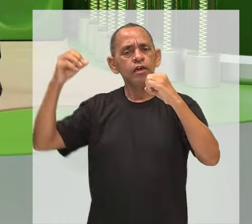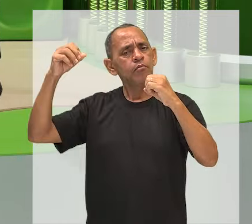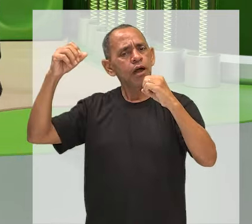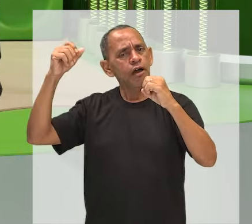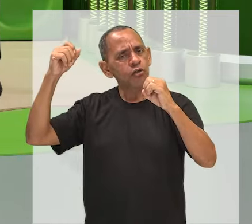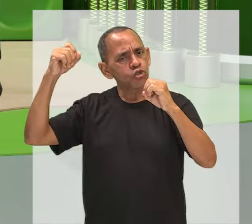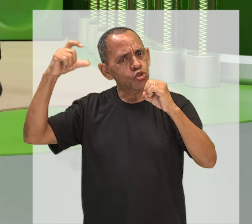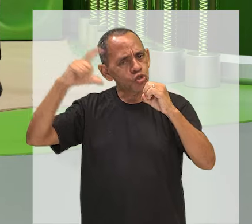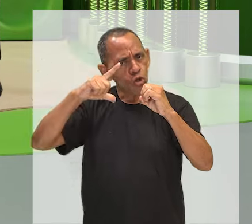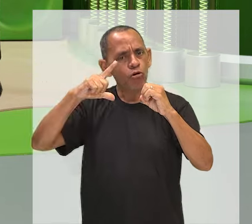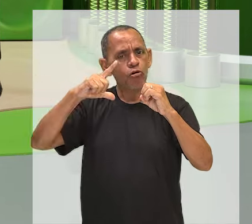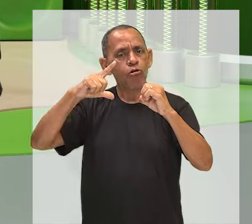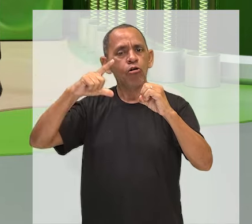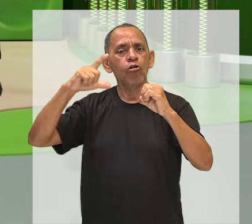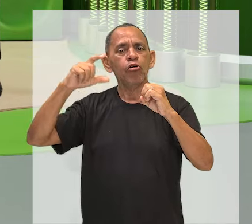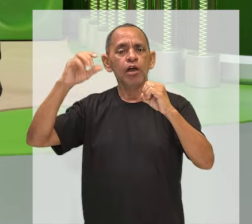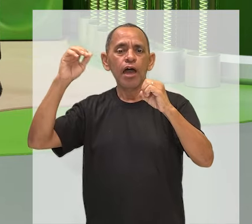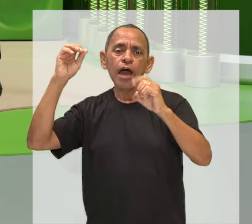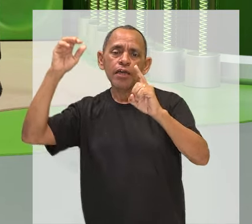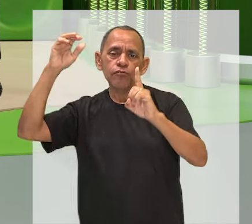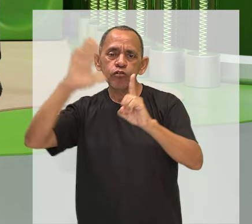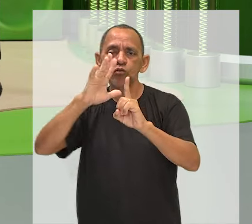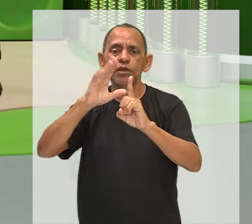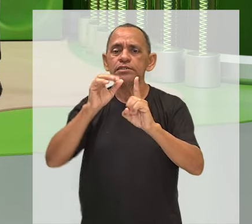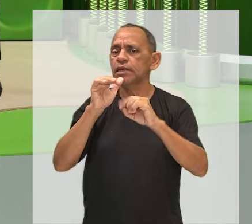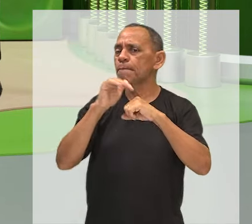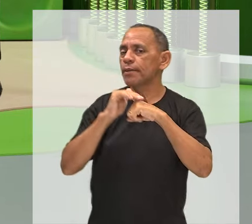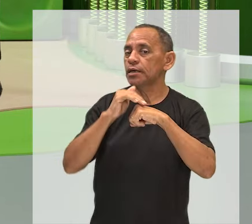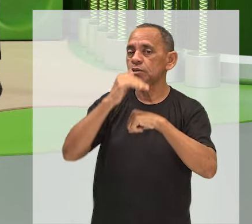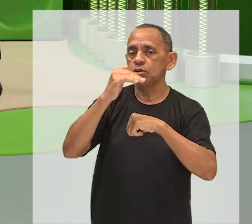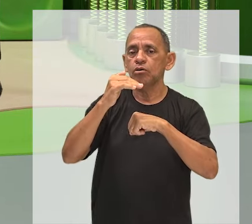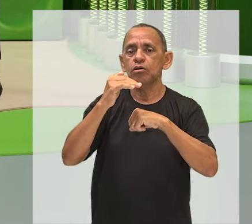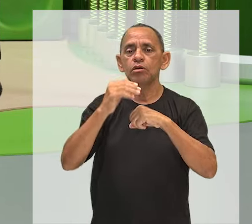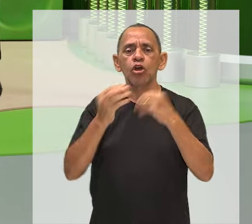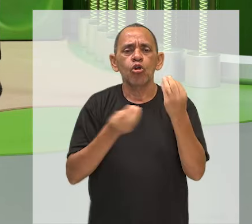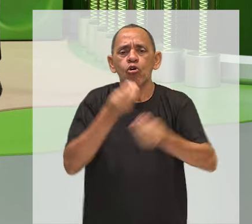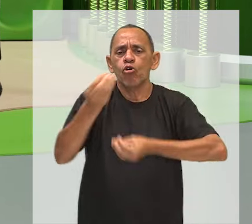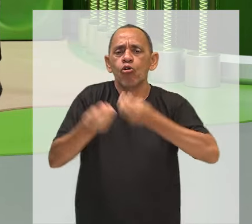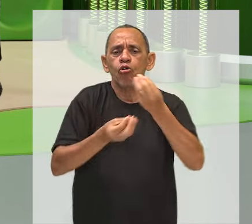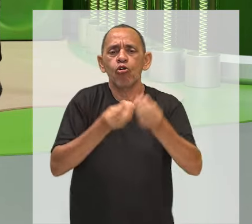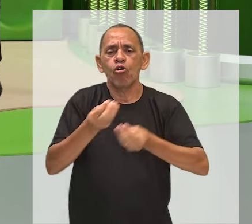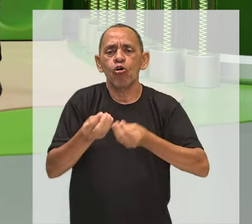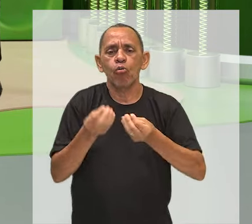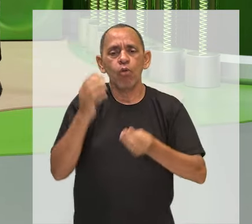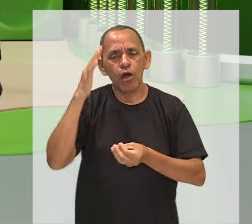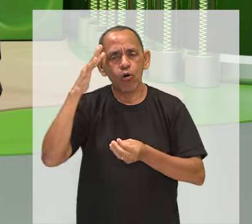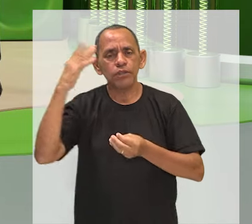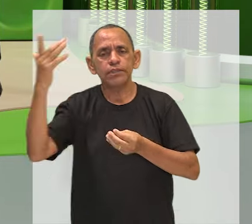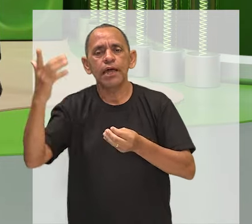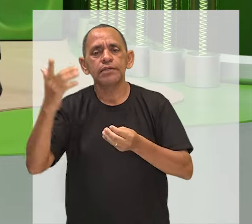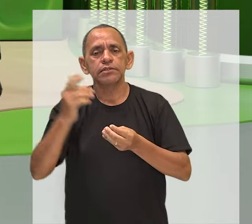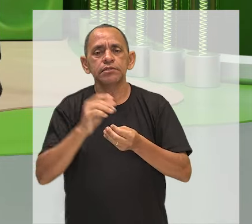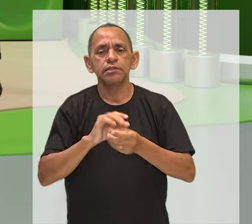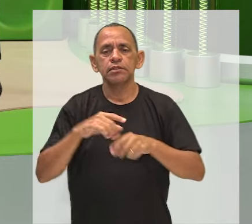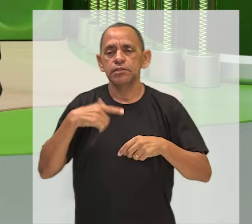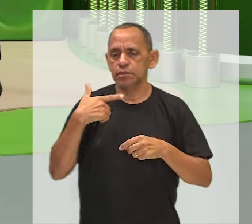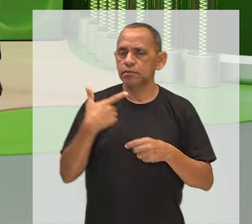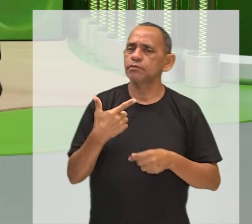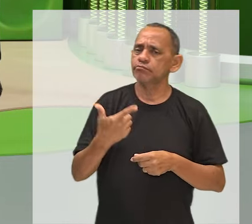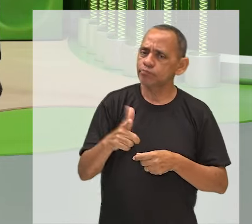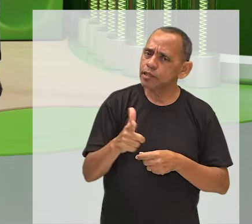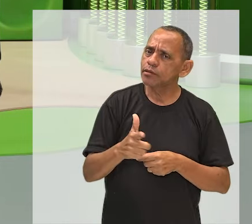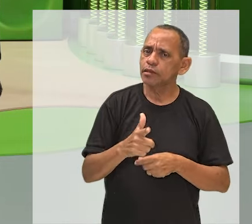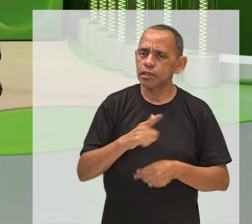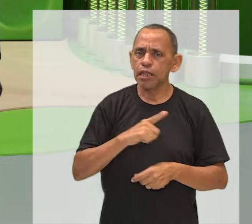são compostos aí por partículas, por moléculas, e aí como ele vai ser aquecido, vai ocorrer uma